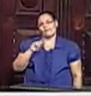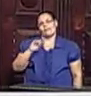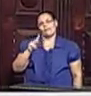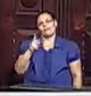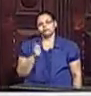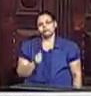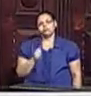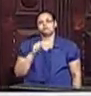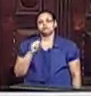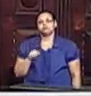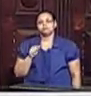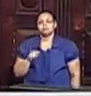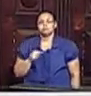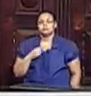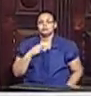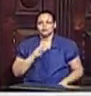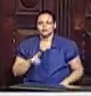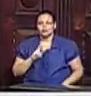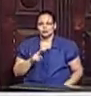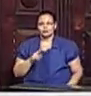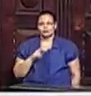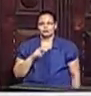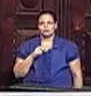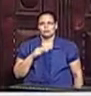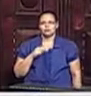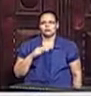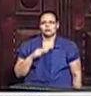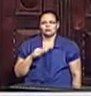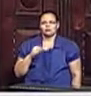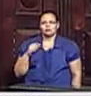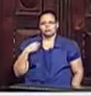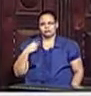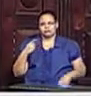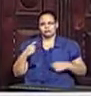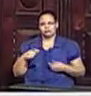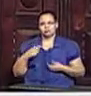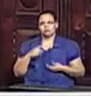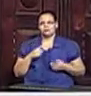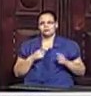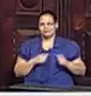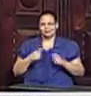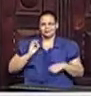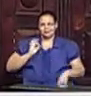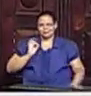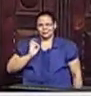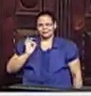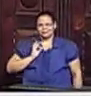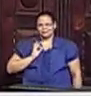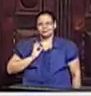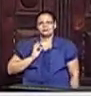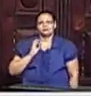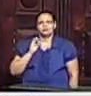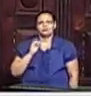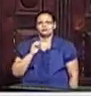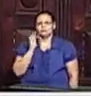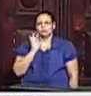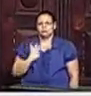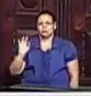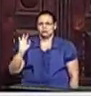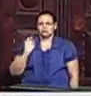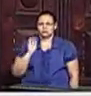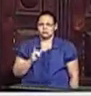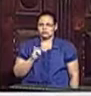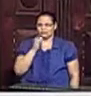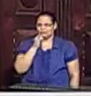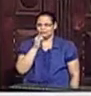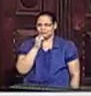mostrou-se lá também o resultado de duas operações interessantes, a Operação Asfixia de um lado e uma outra operação da Polícia Rodoviária Federal, que mostra se o poder